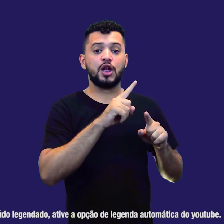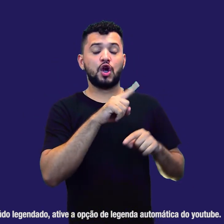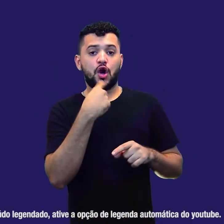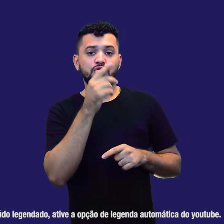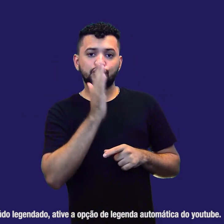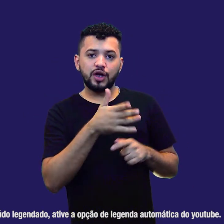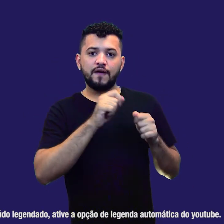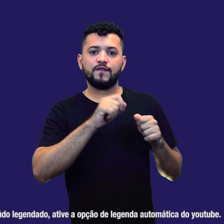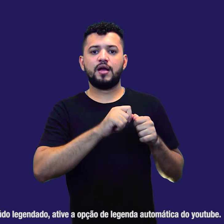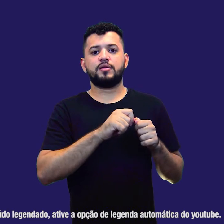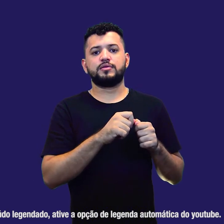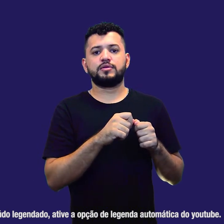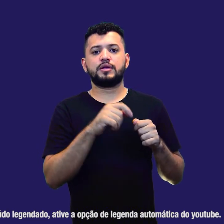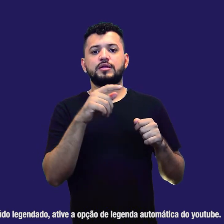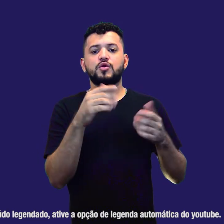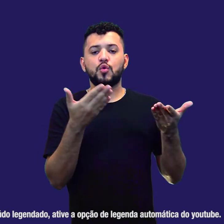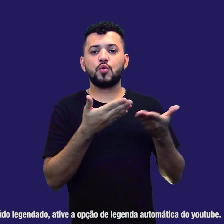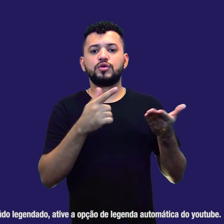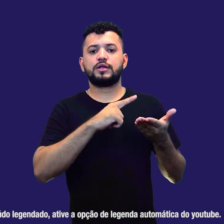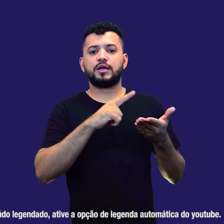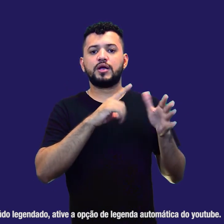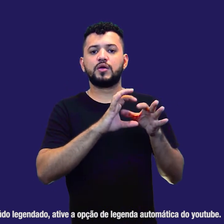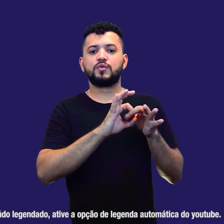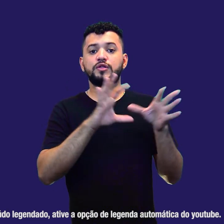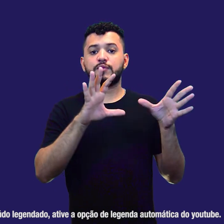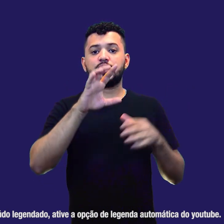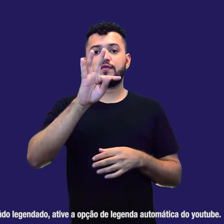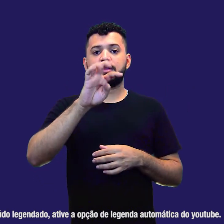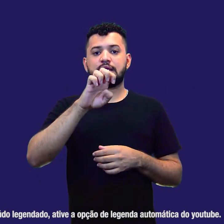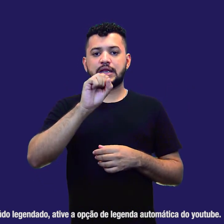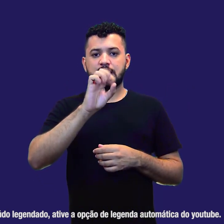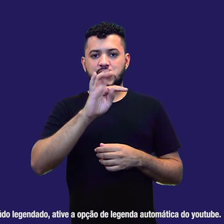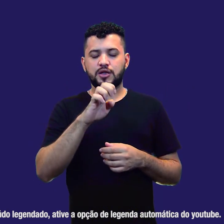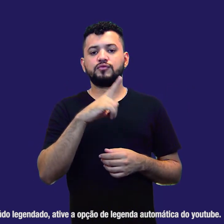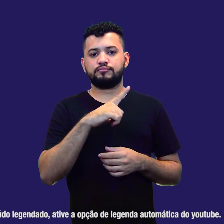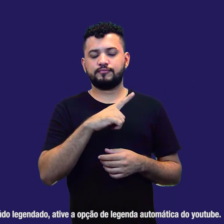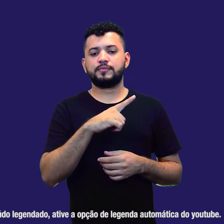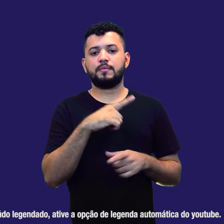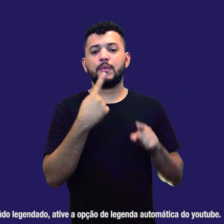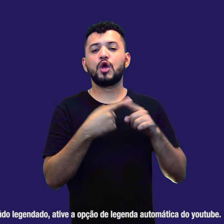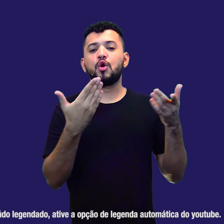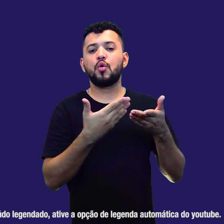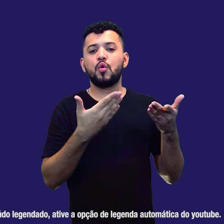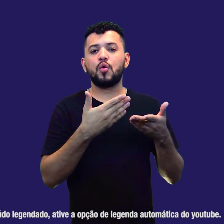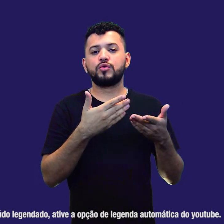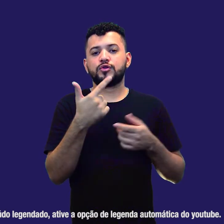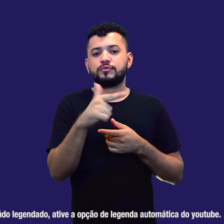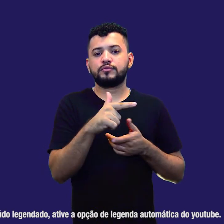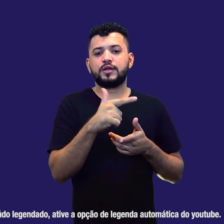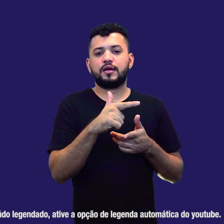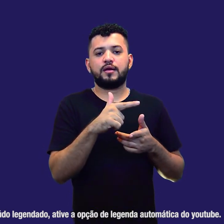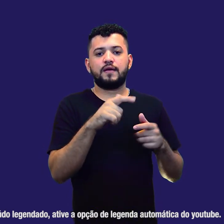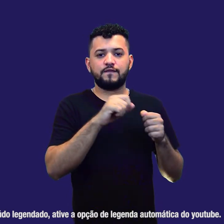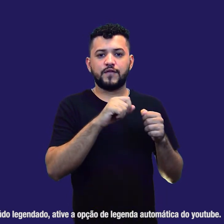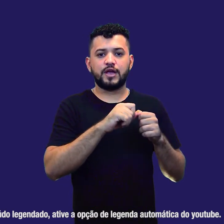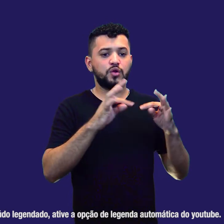com o teste disponível, porque o teste disponível hoje ainda não é executado em todos os estados